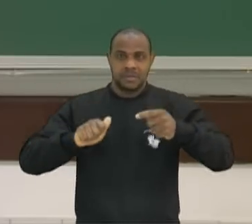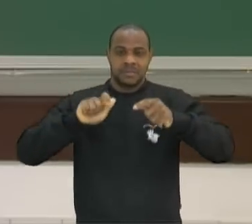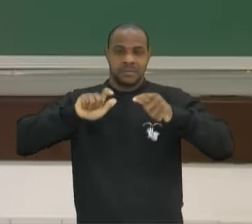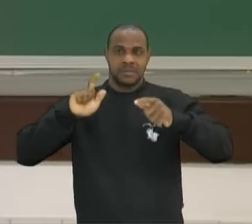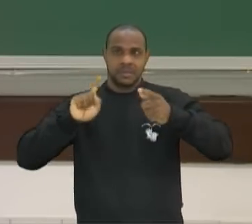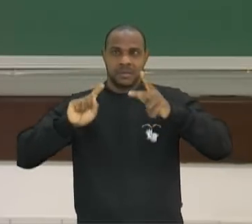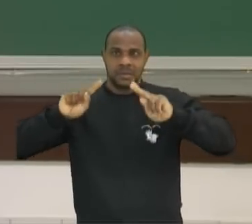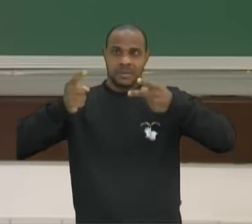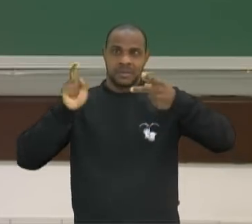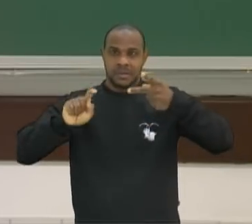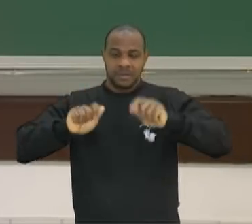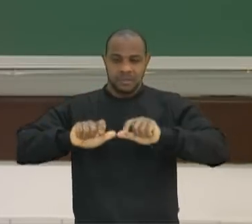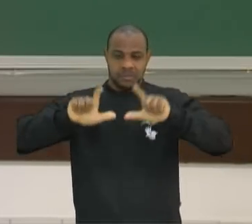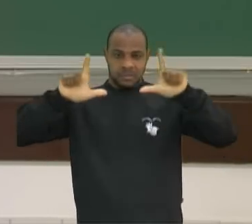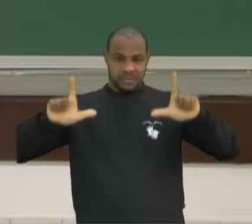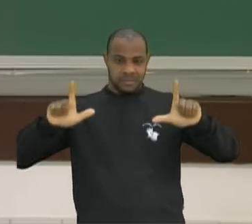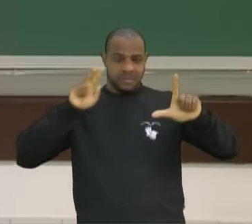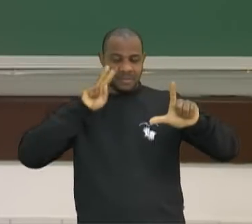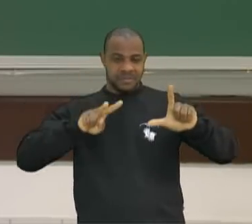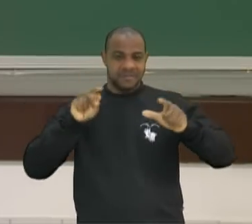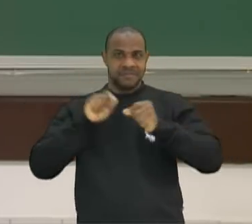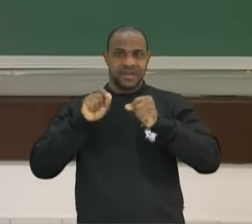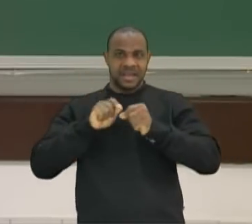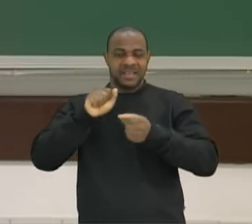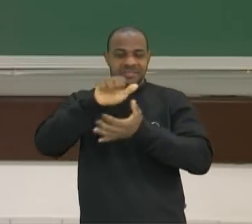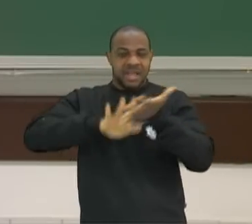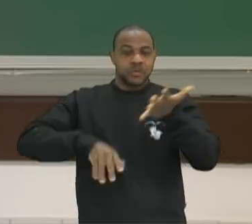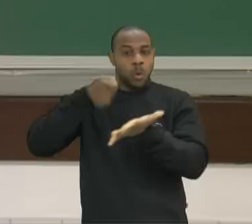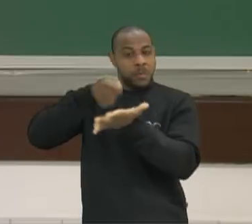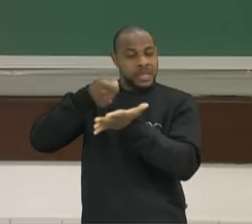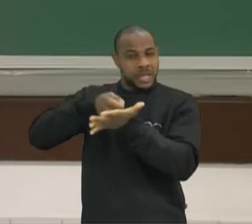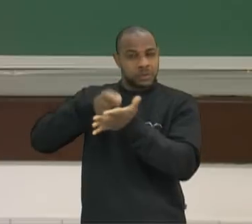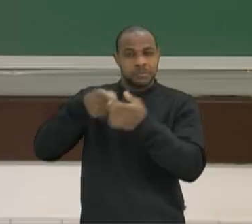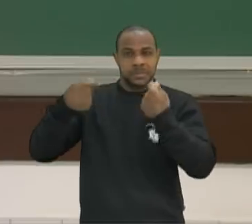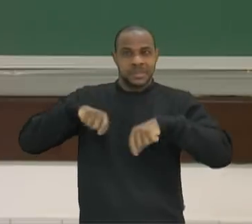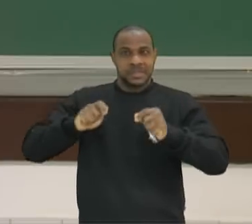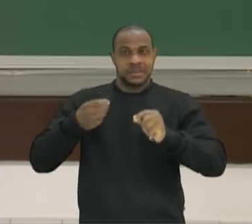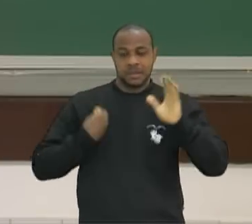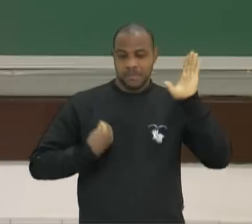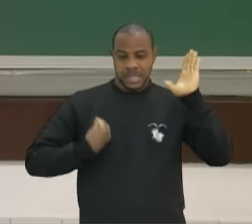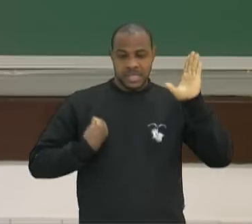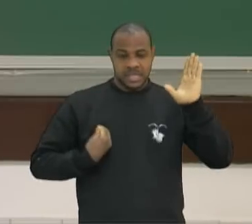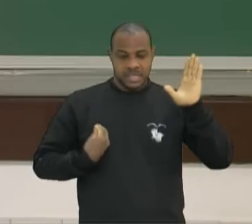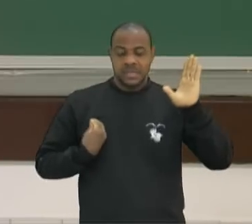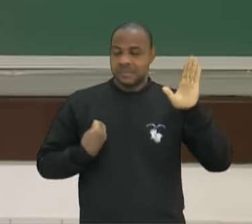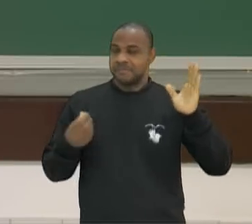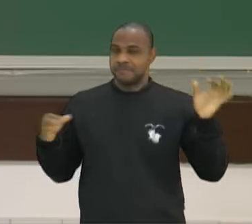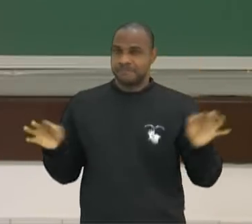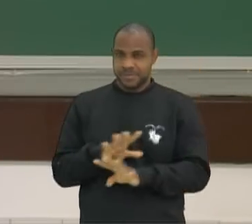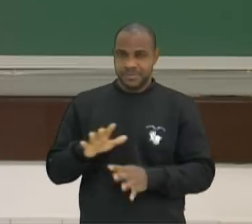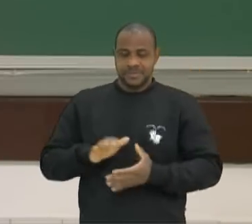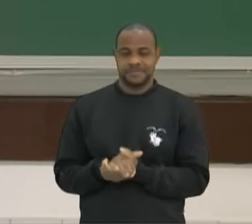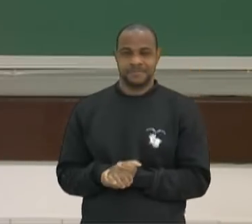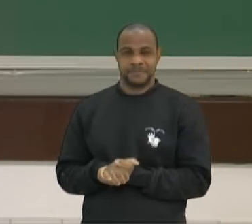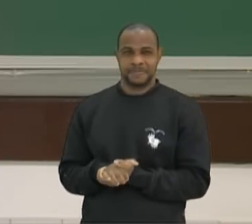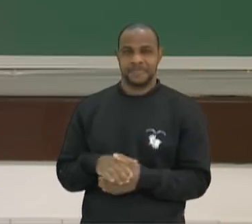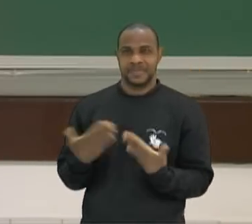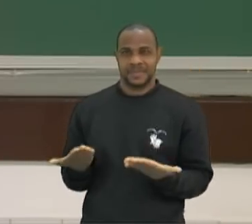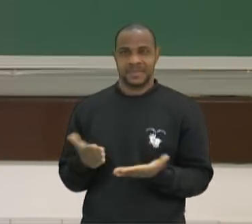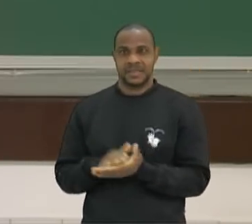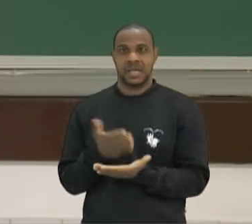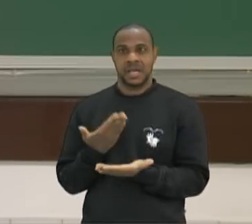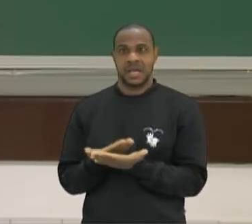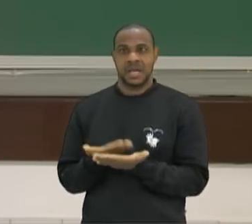vocês e, gente, façam aquelas atividades que vocês terão a presença garantida, ok? E a